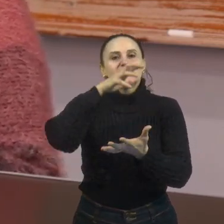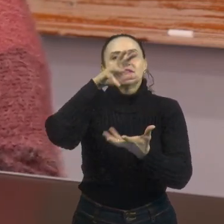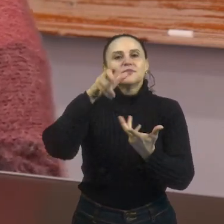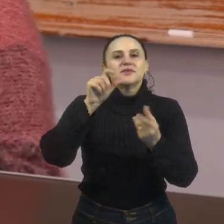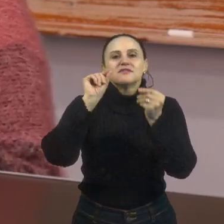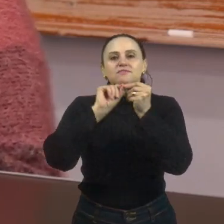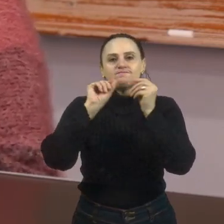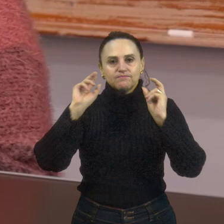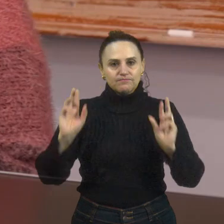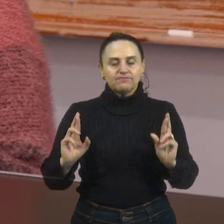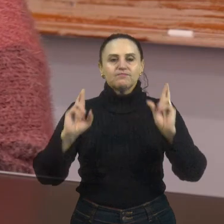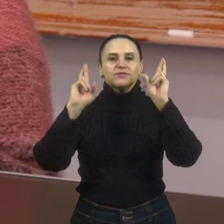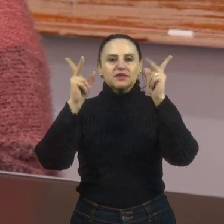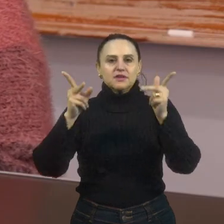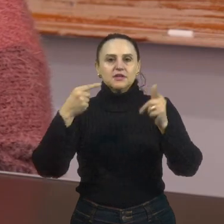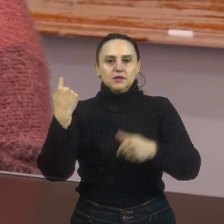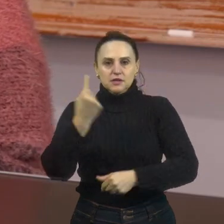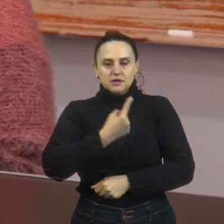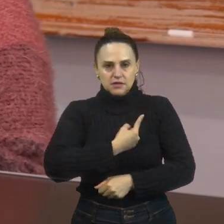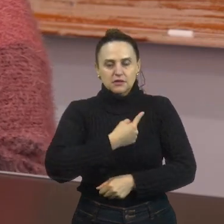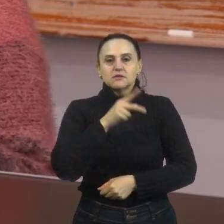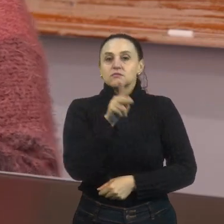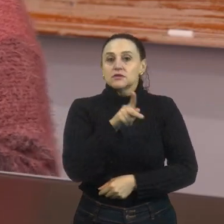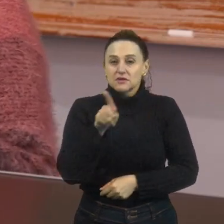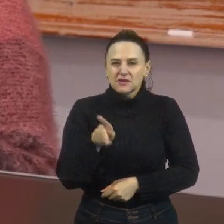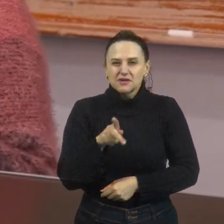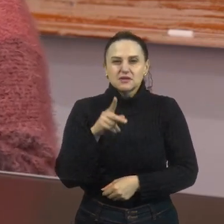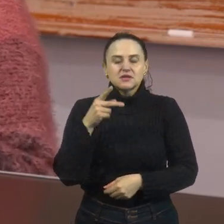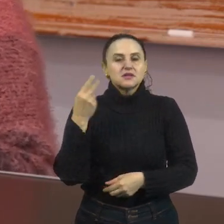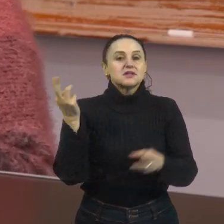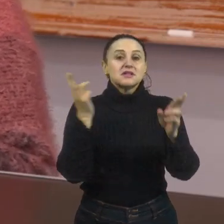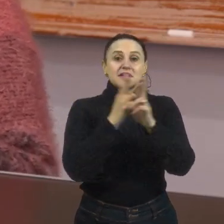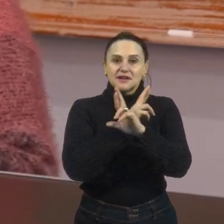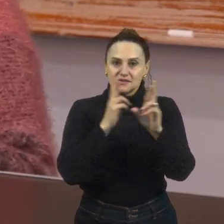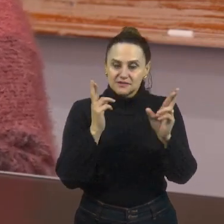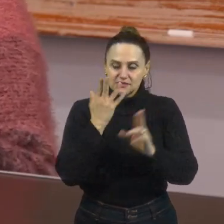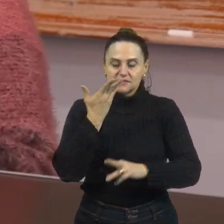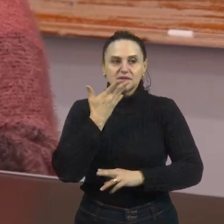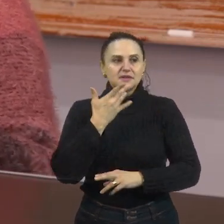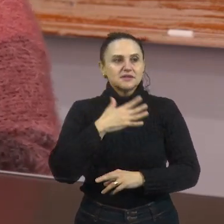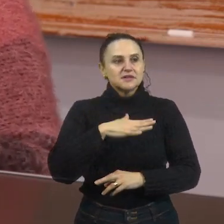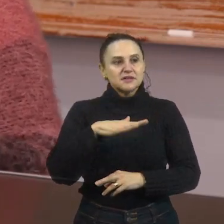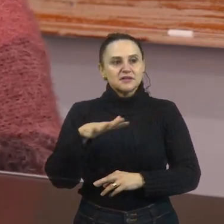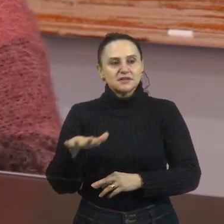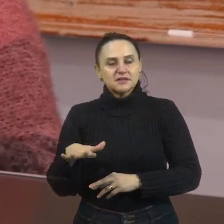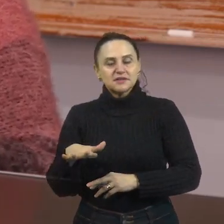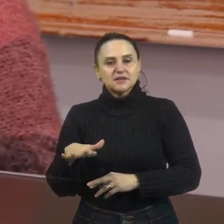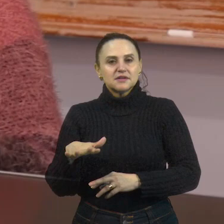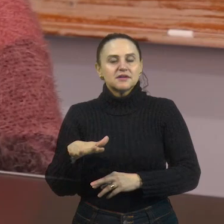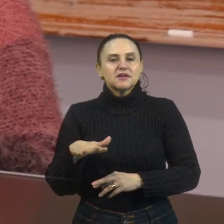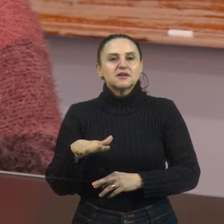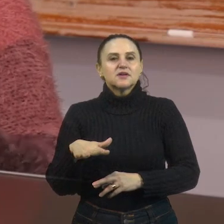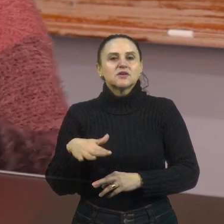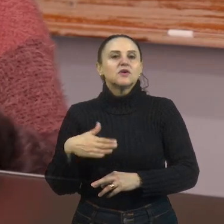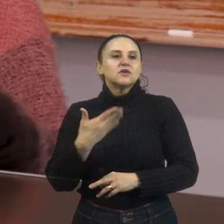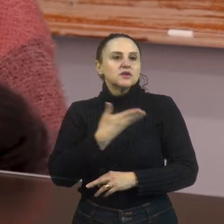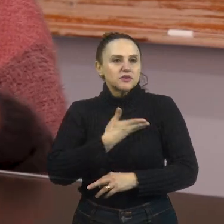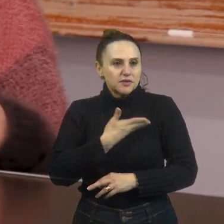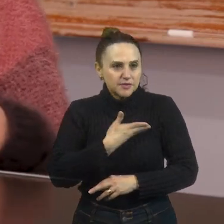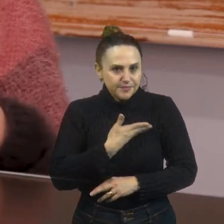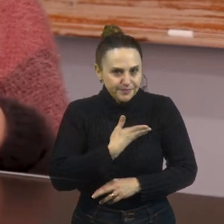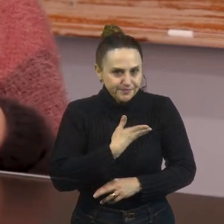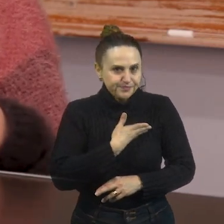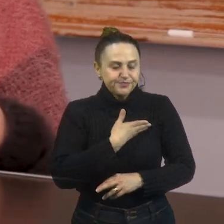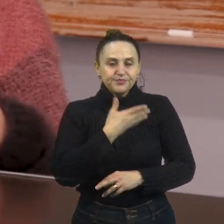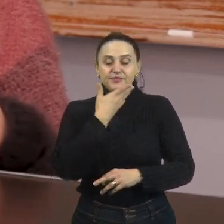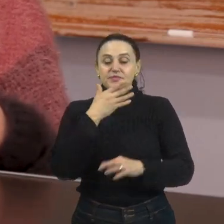diferença nele. E para que nós, professores, também, nas nossas relações com as crianças, com os nossos colegas, com